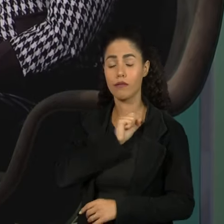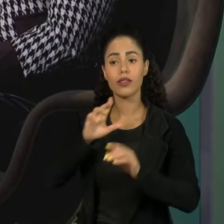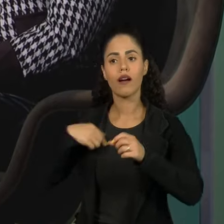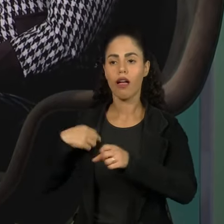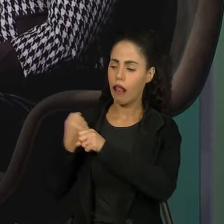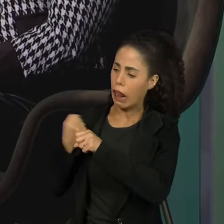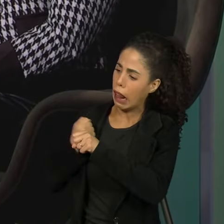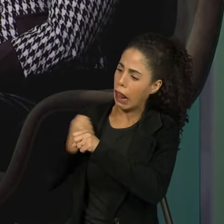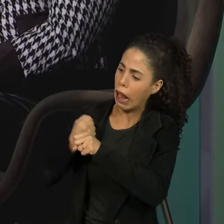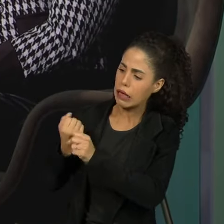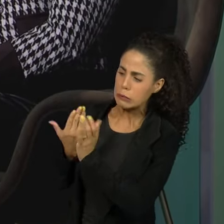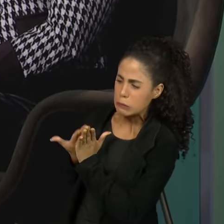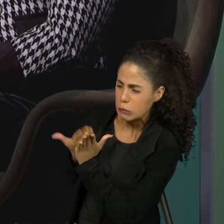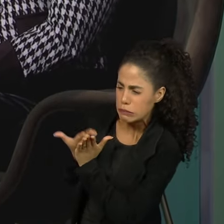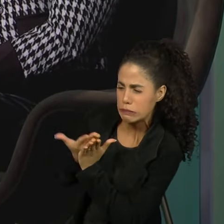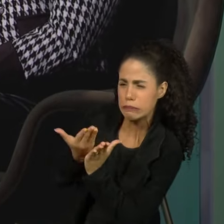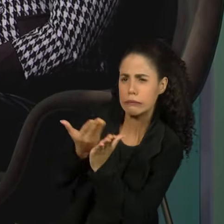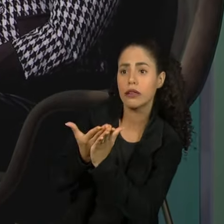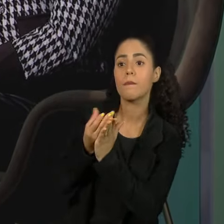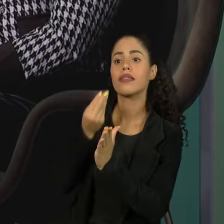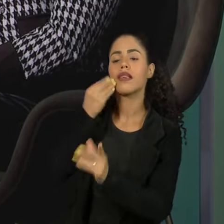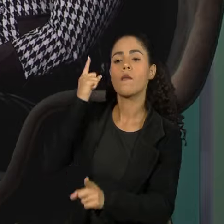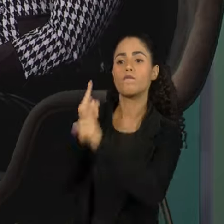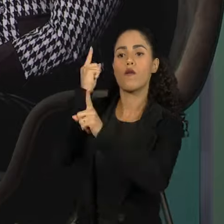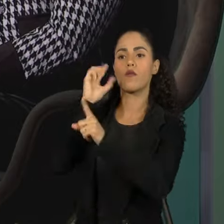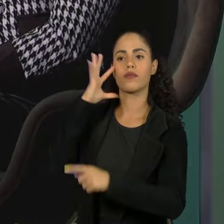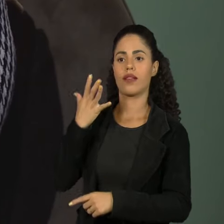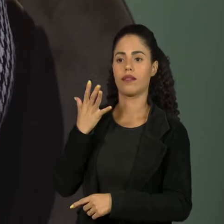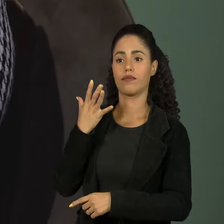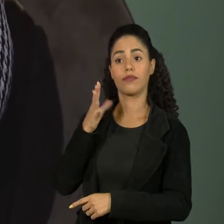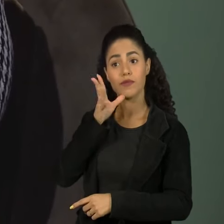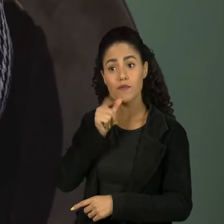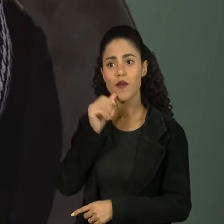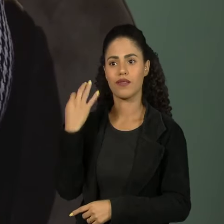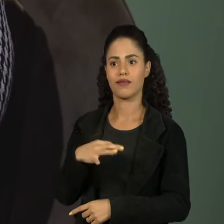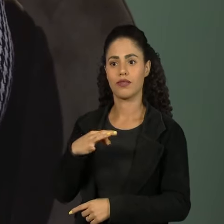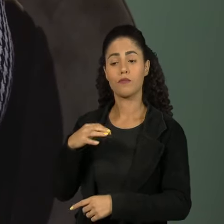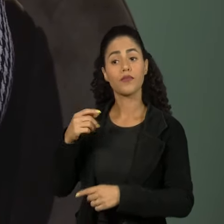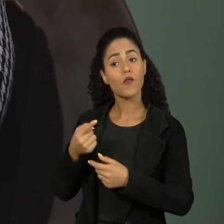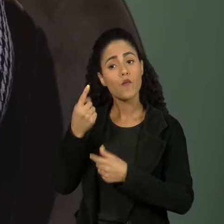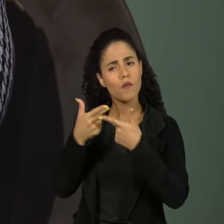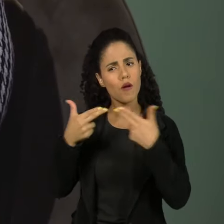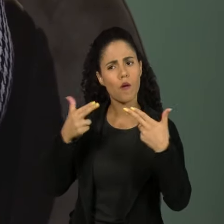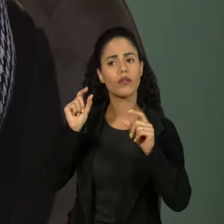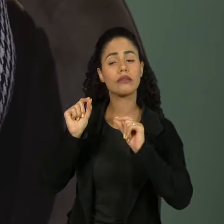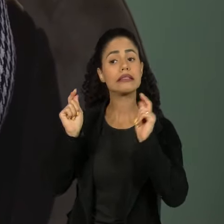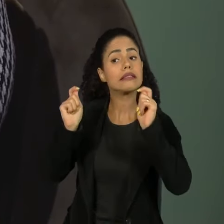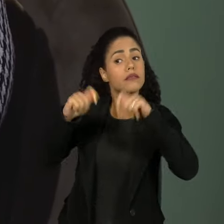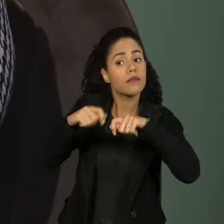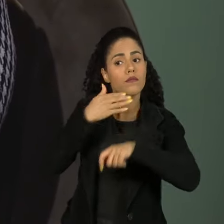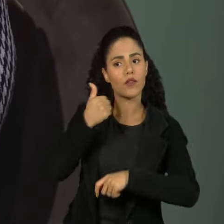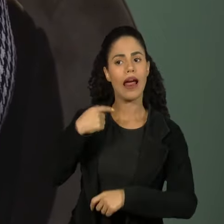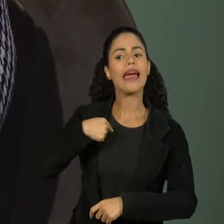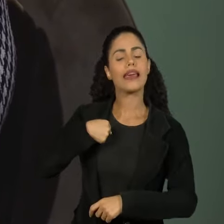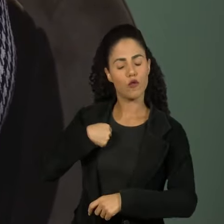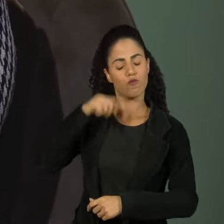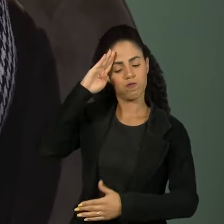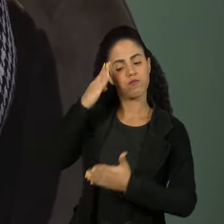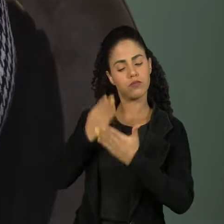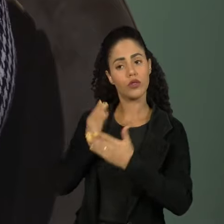anos de estudos, né, para atingir essa solução. Algo que pode melhorar, que eu